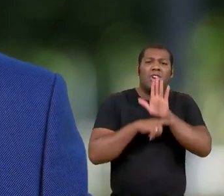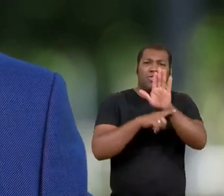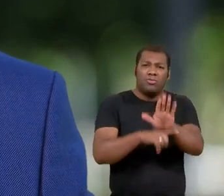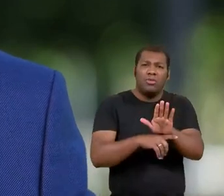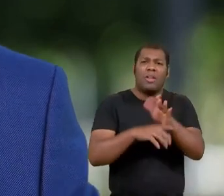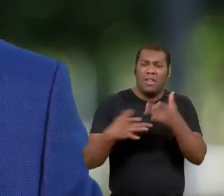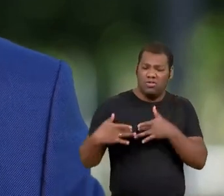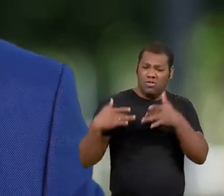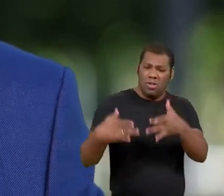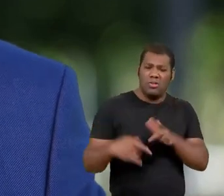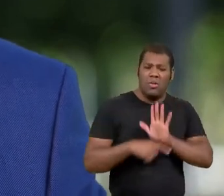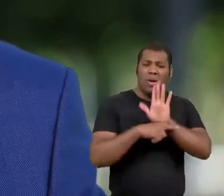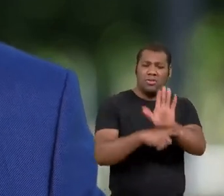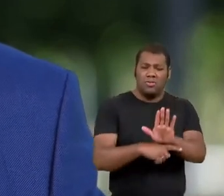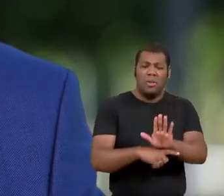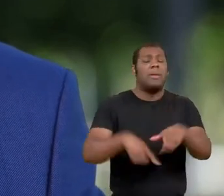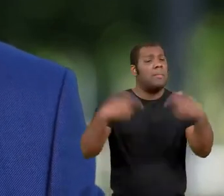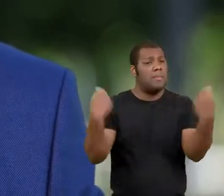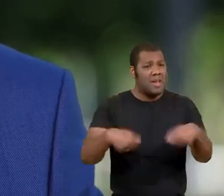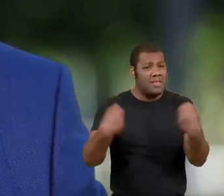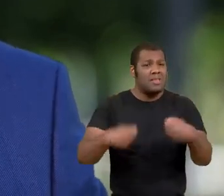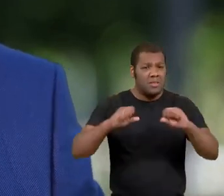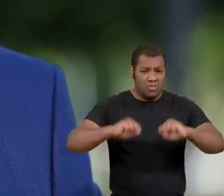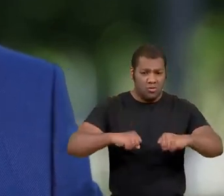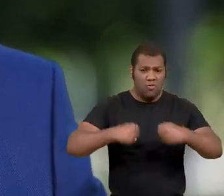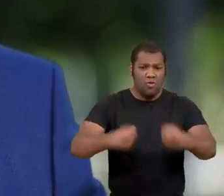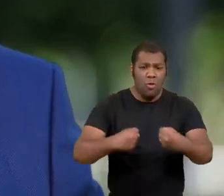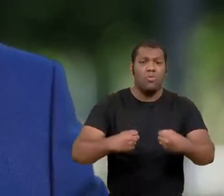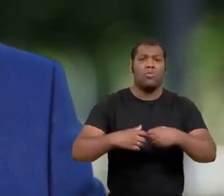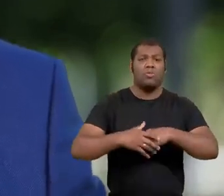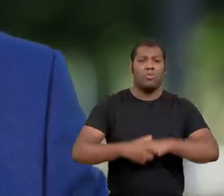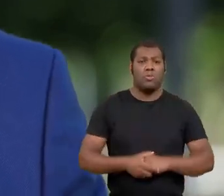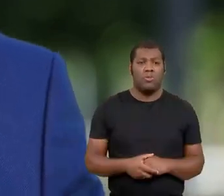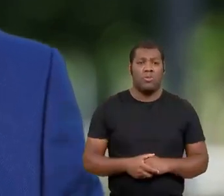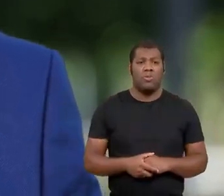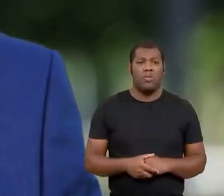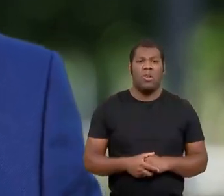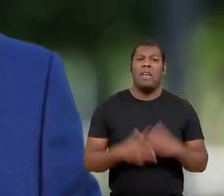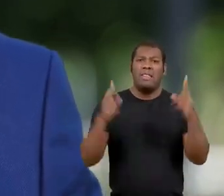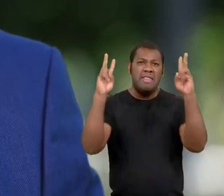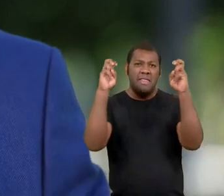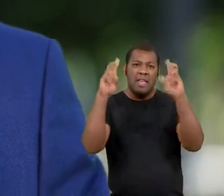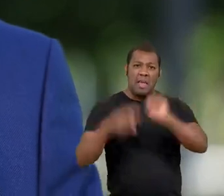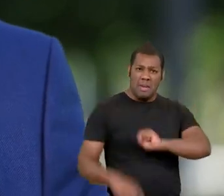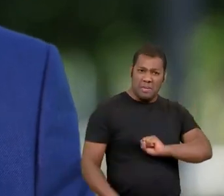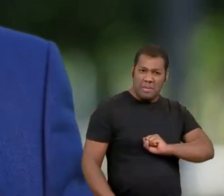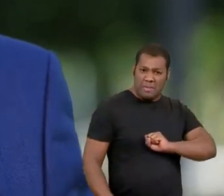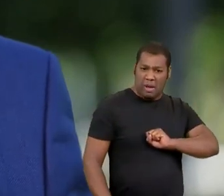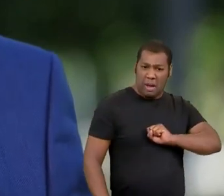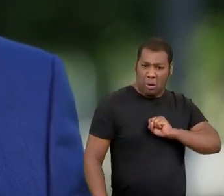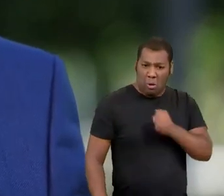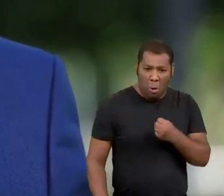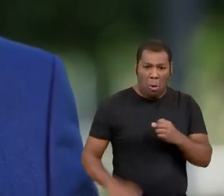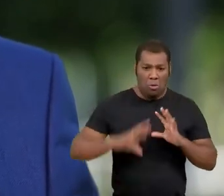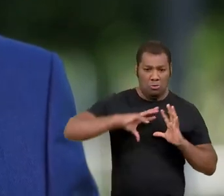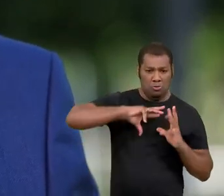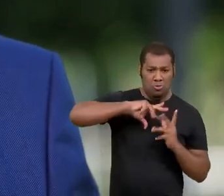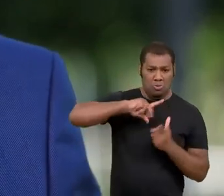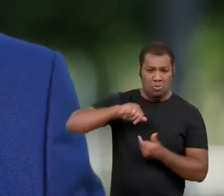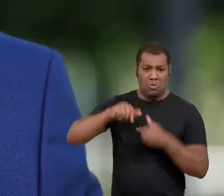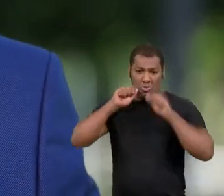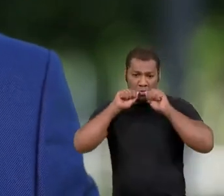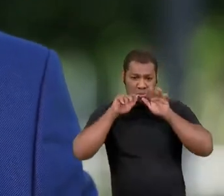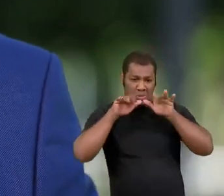temos que fazer porque é preciso acabar com esse clima de ódio que foi criado no mundo e dentro do mundo do Brasil